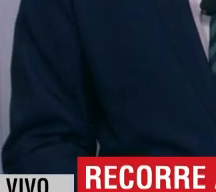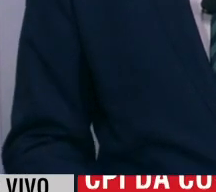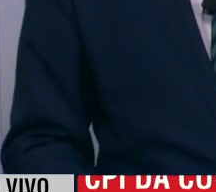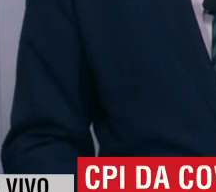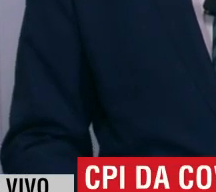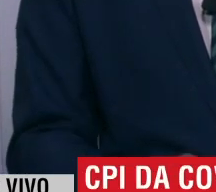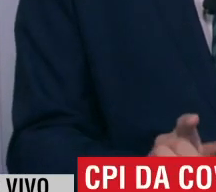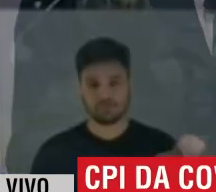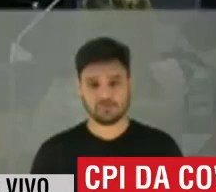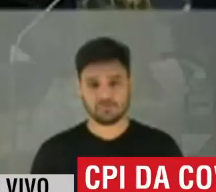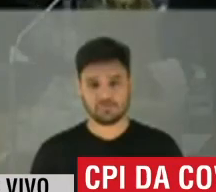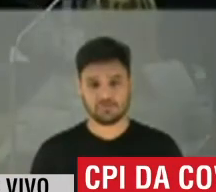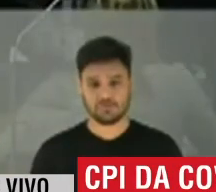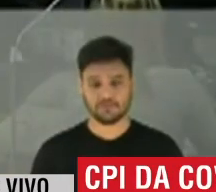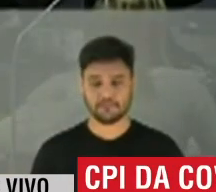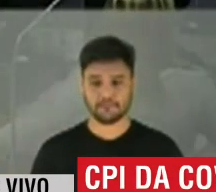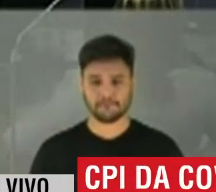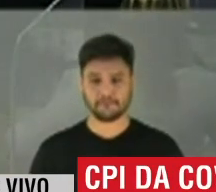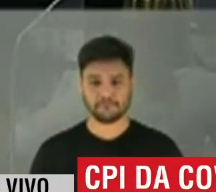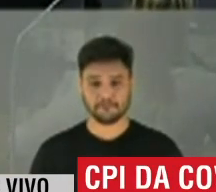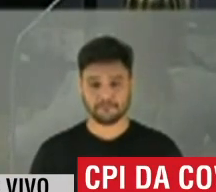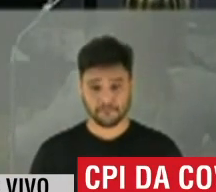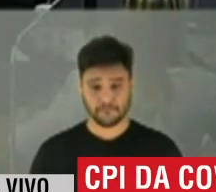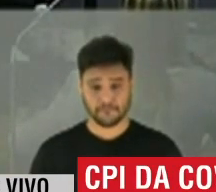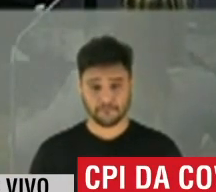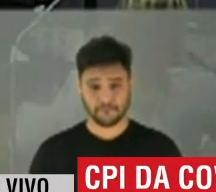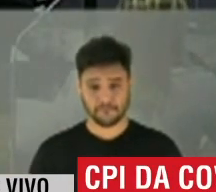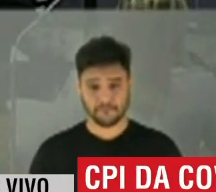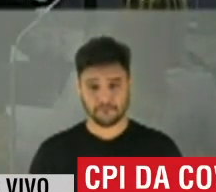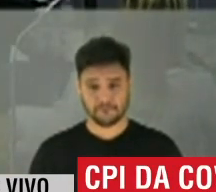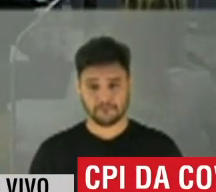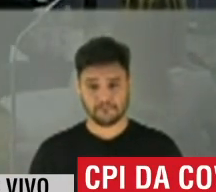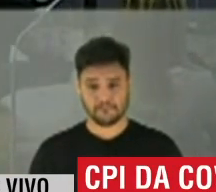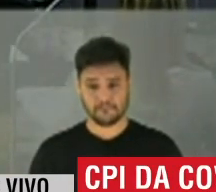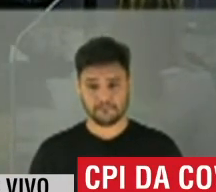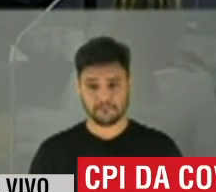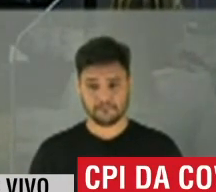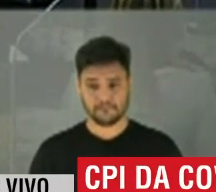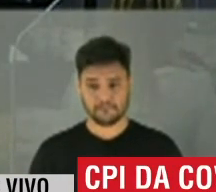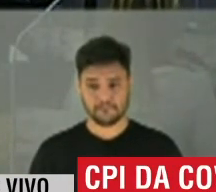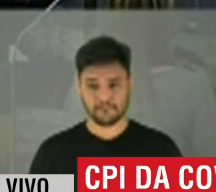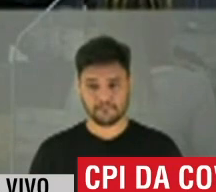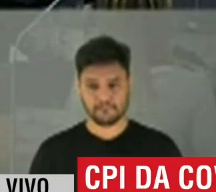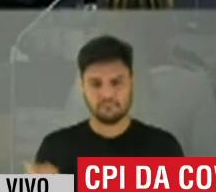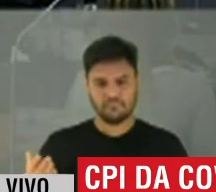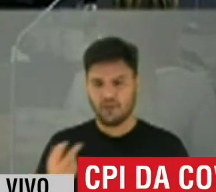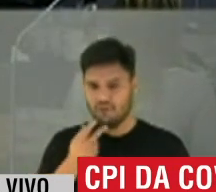teve voz de prisão. Vamos acompanhar um pouco da CPI, produção, por favor. Calma, senador. Eu tô cansado de mentira aqui. Calma, presidente. A gente tá falando de